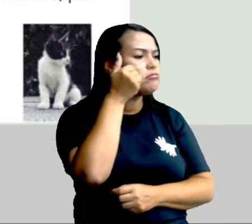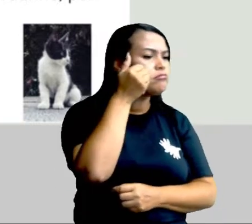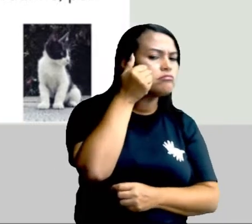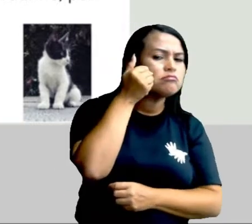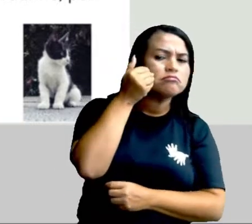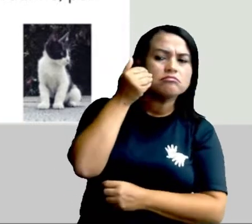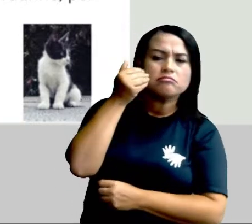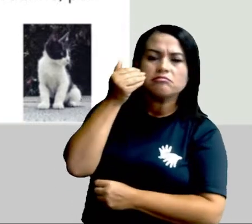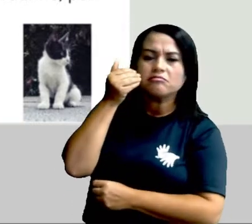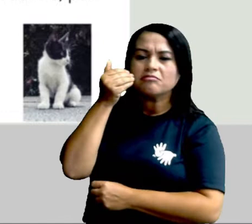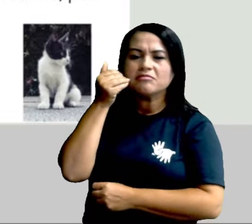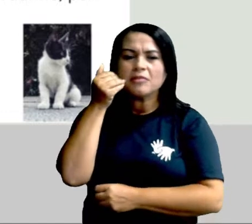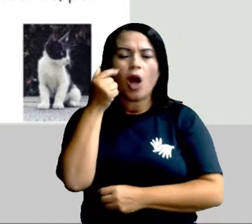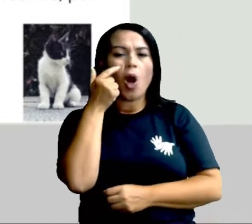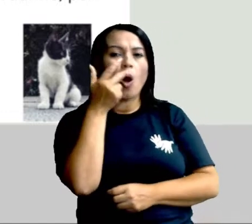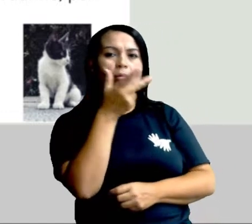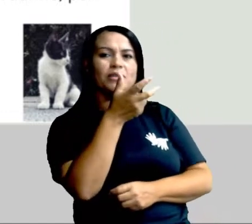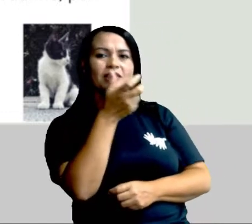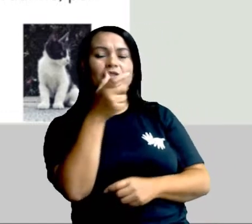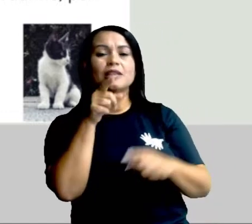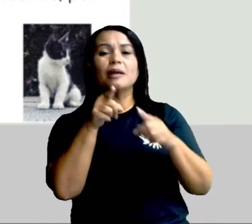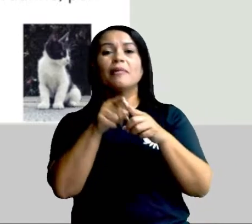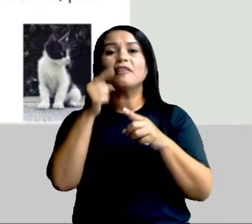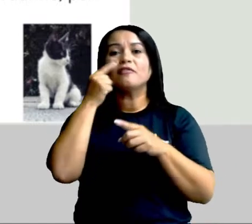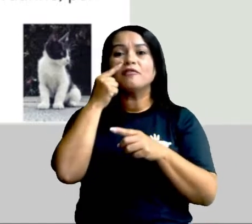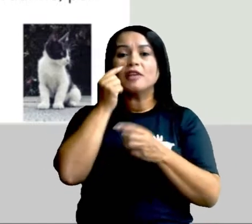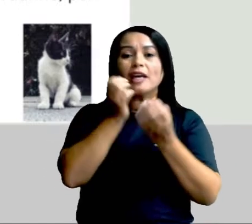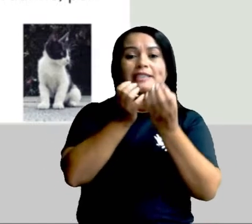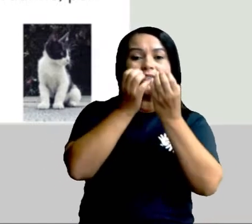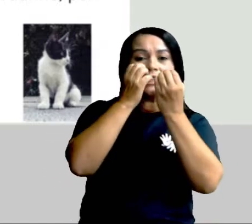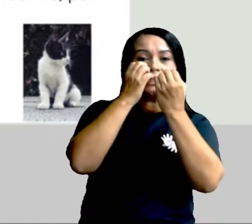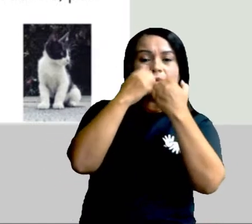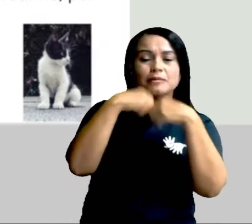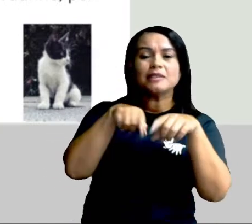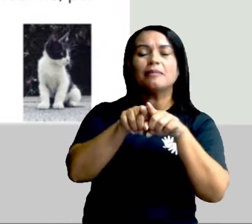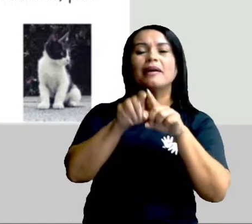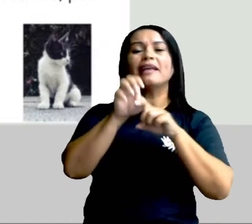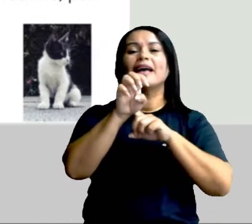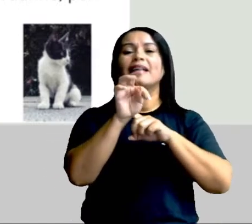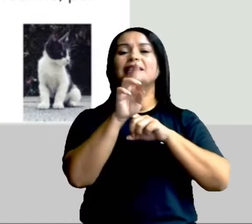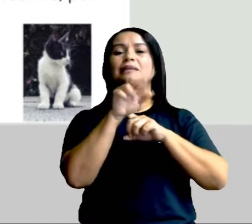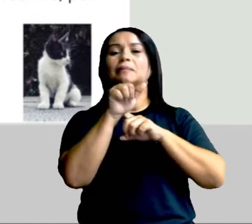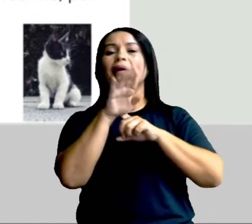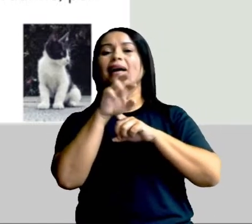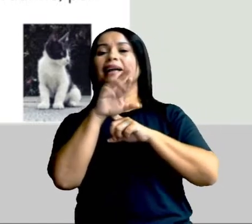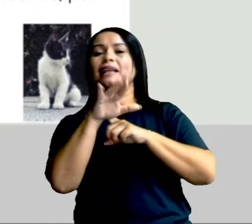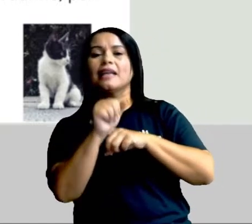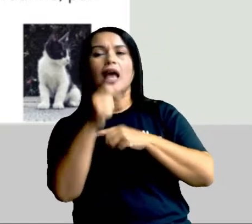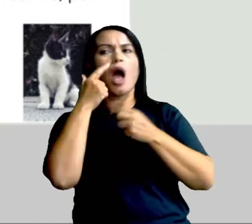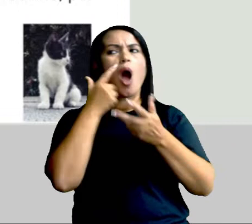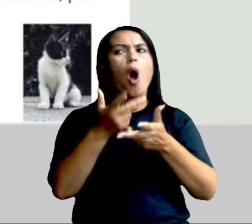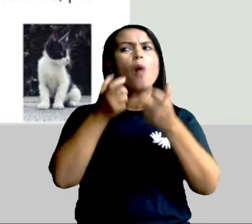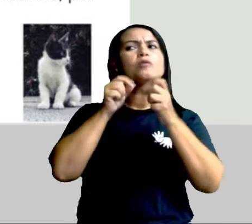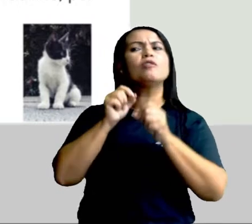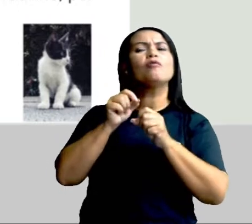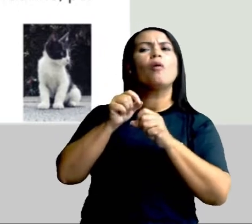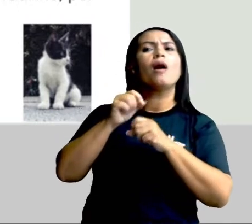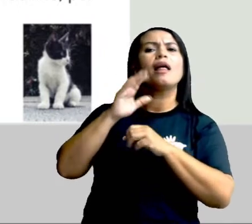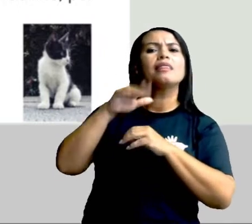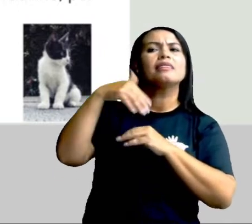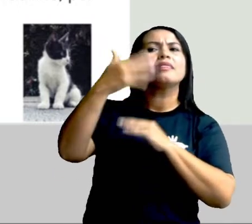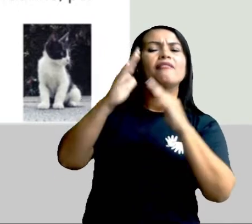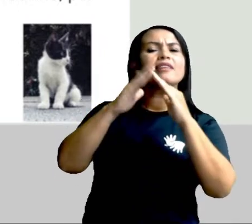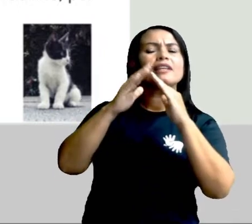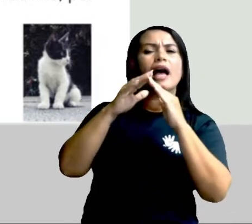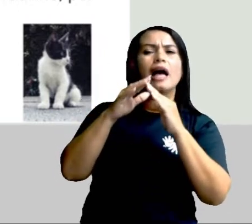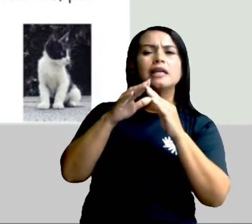minuciosamente, farejou a tulha de milho e a estribaria. Em seguida, notou num terreiro